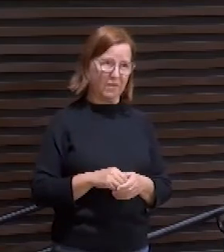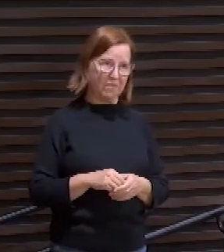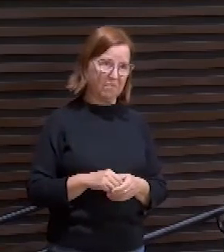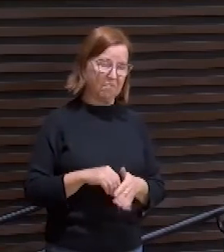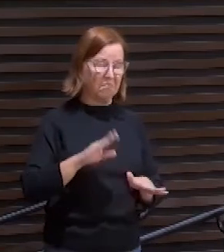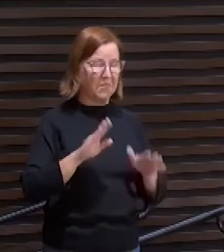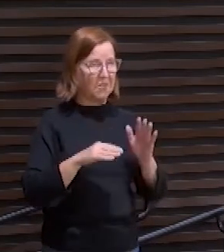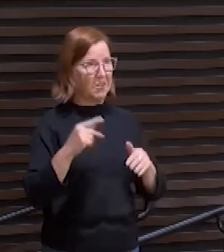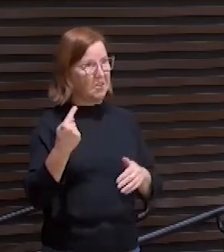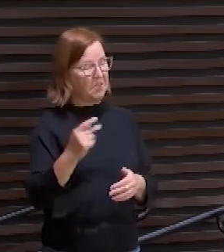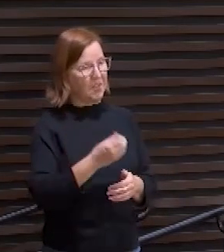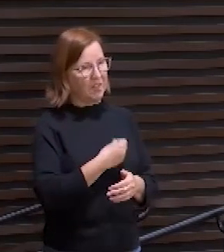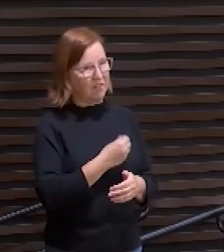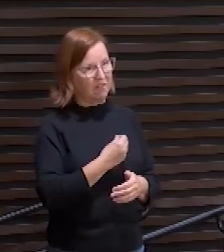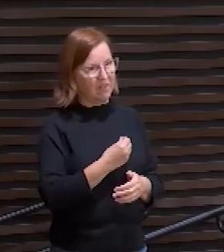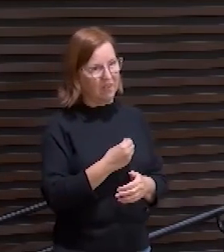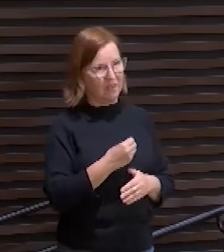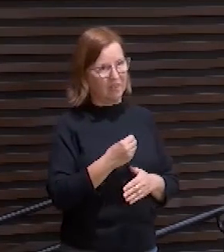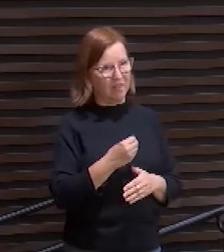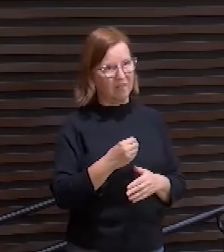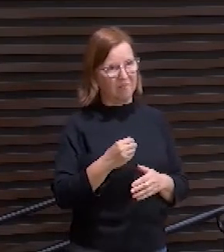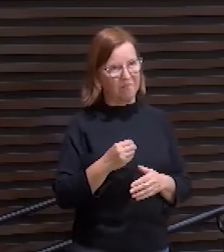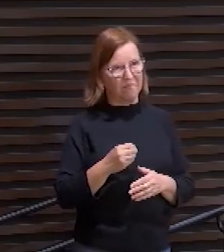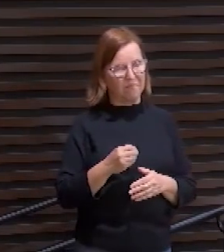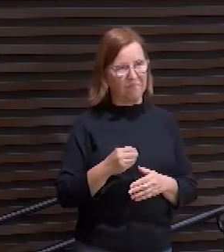Talvez a sua vida confortável,